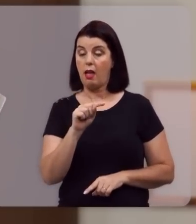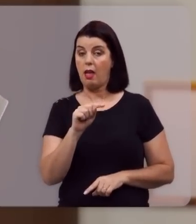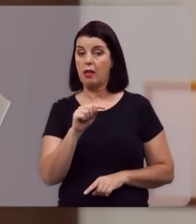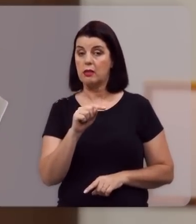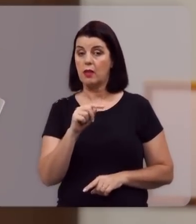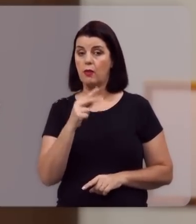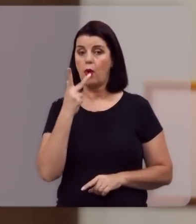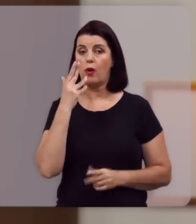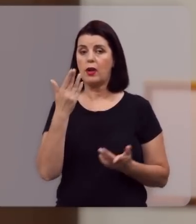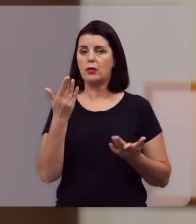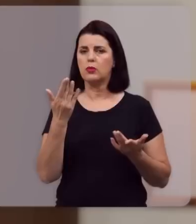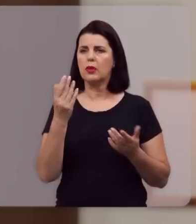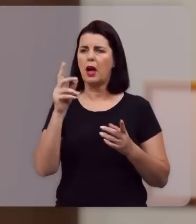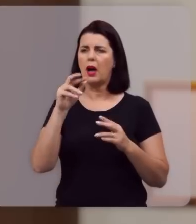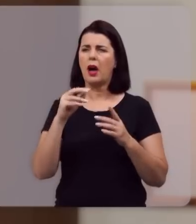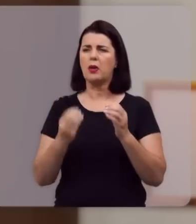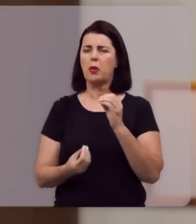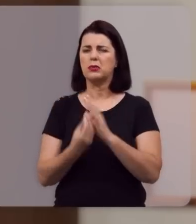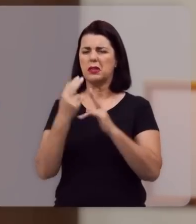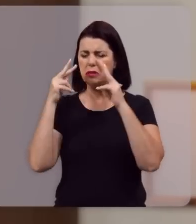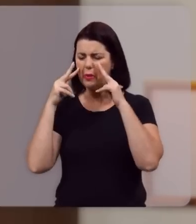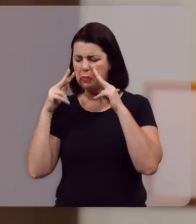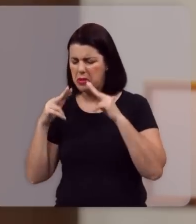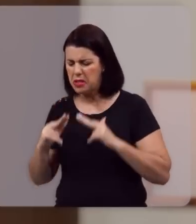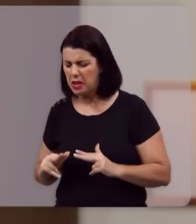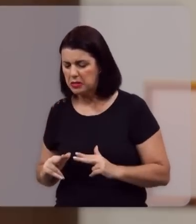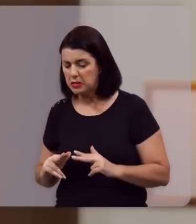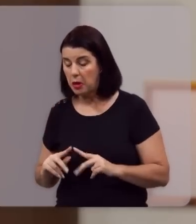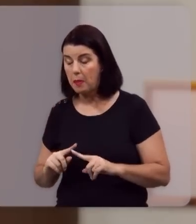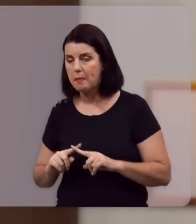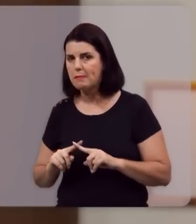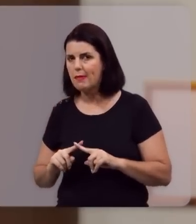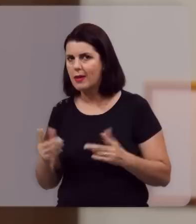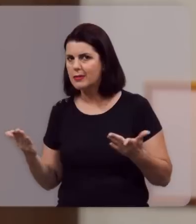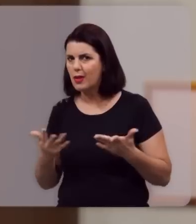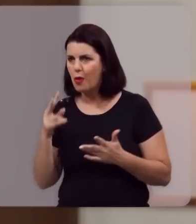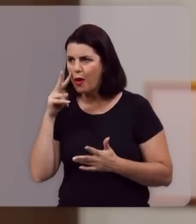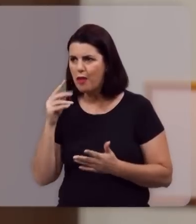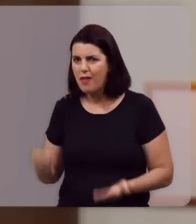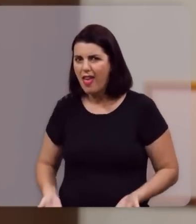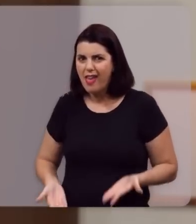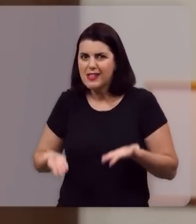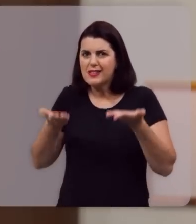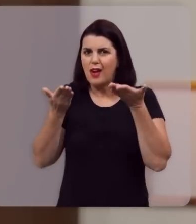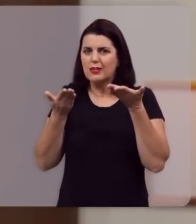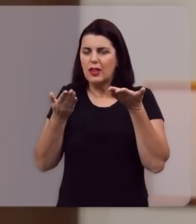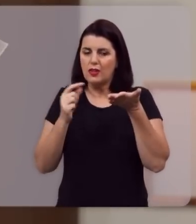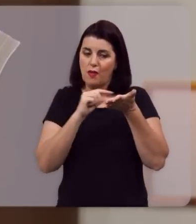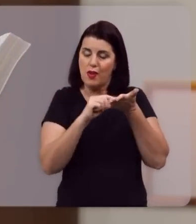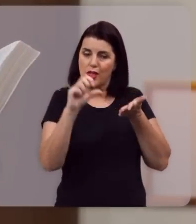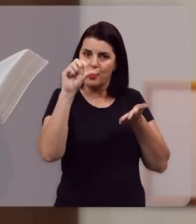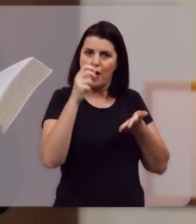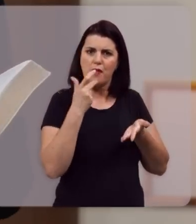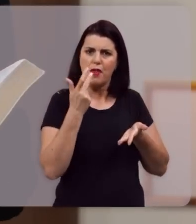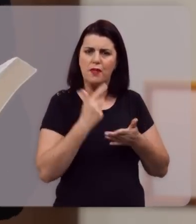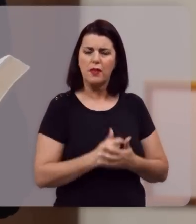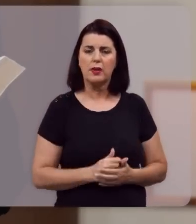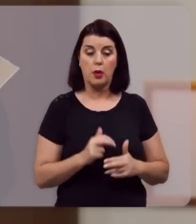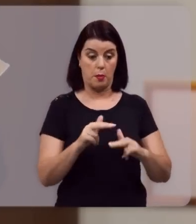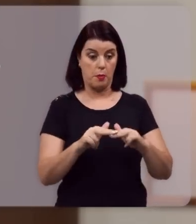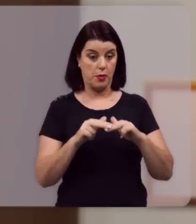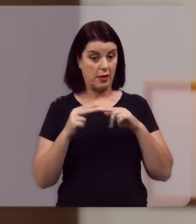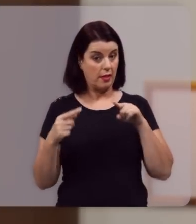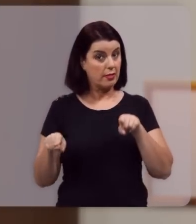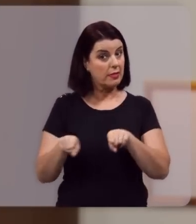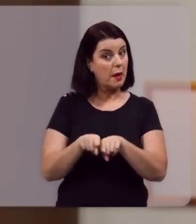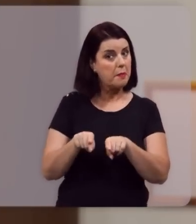esses foram os degraus que ele foi descendo na sua humilhação. Mas agora vejamos a sua exaltação. No verso 9 diz assim: